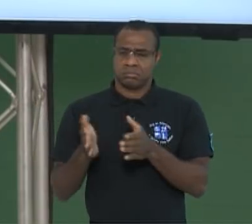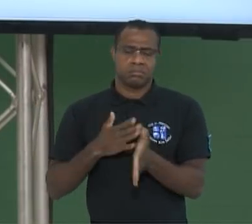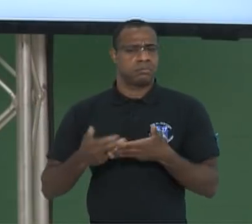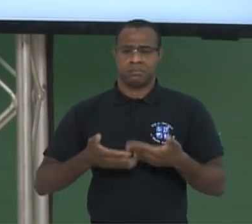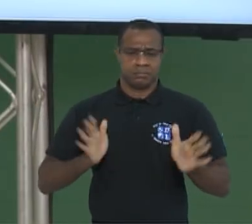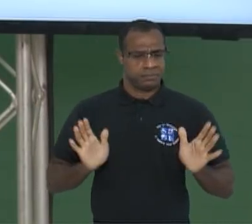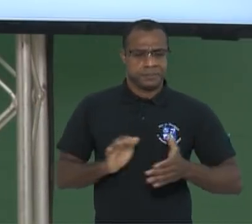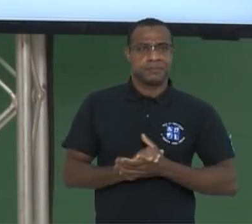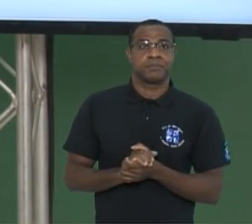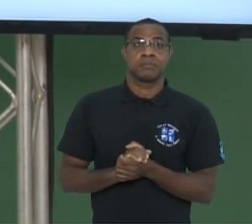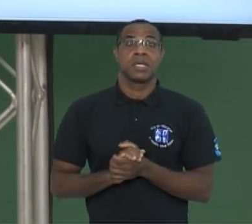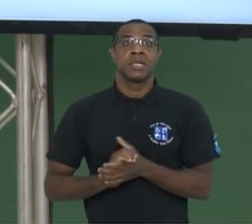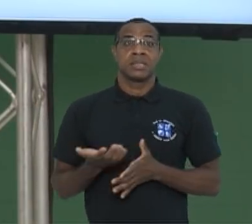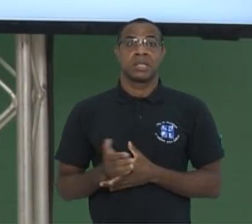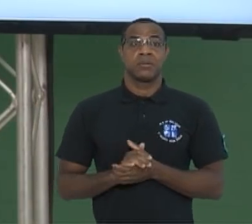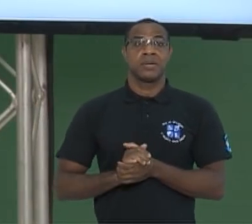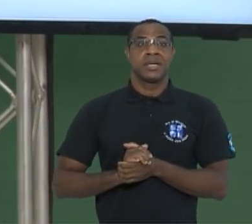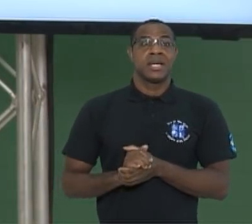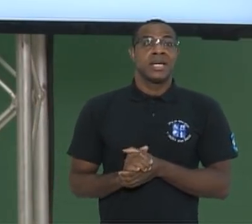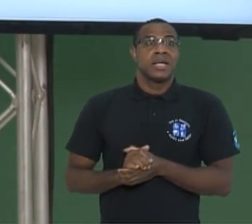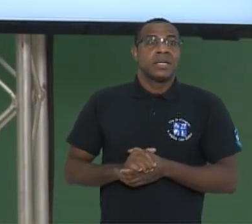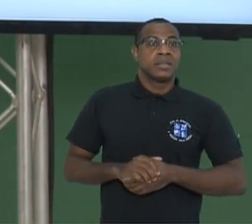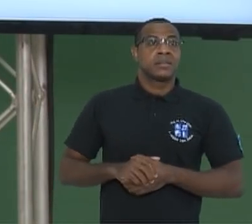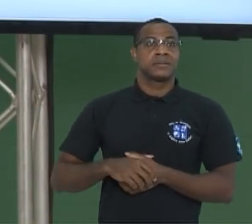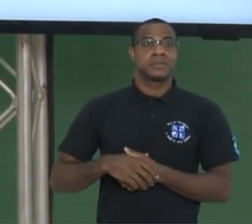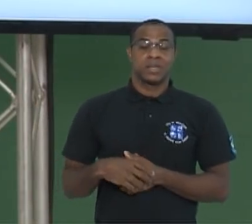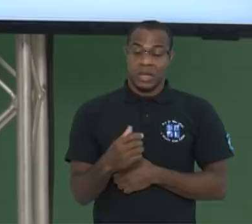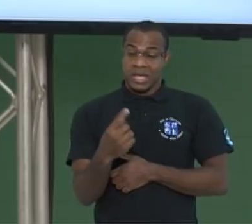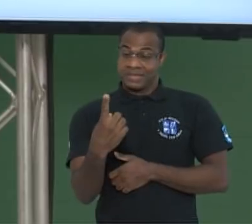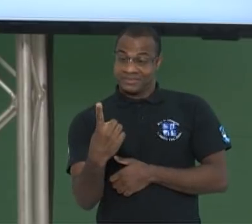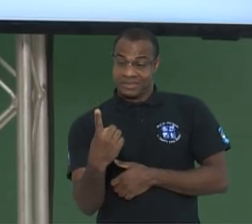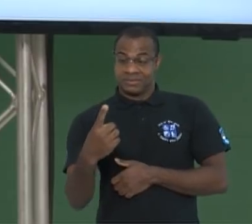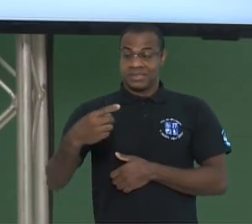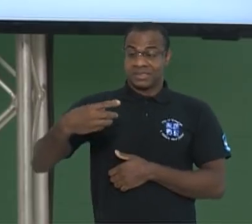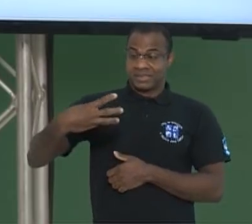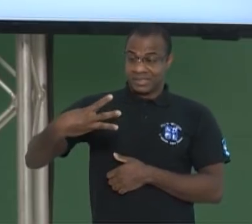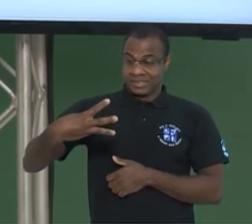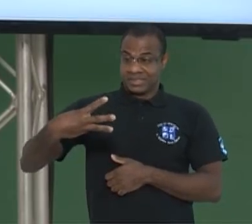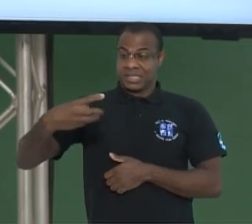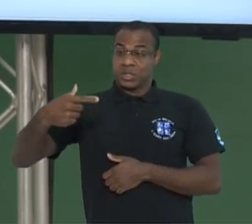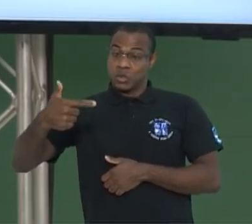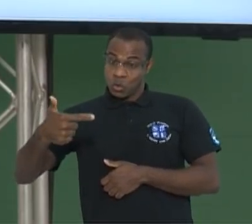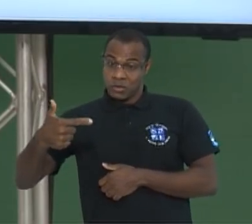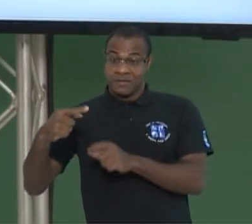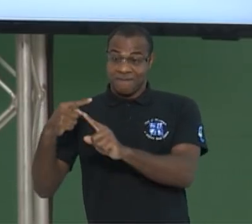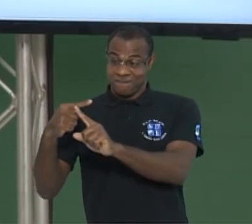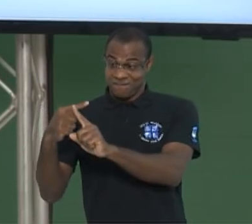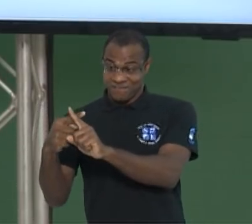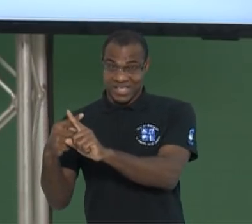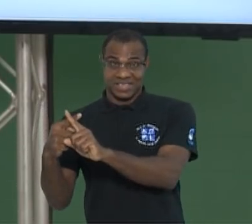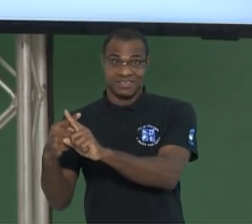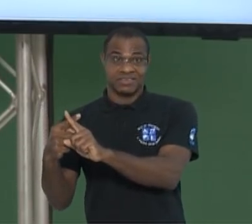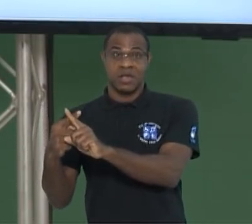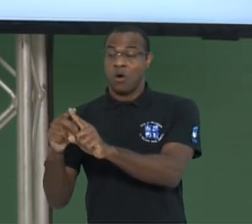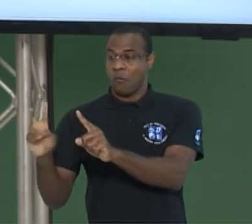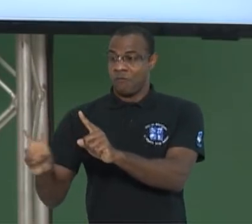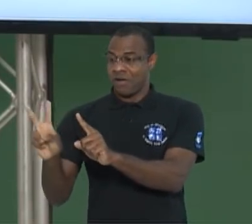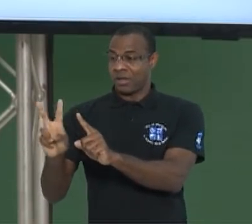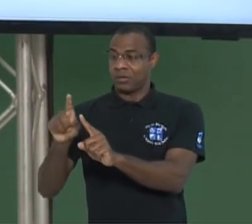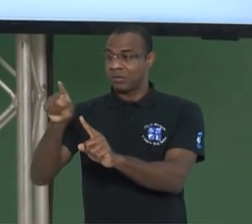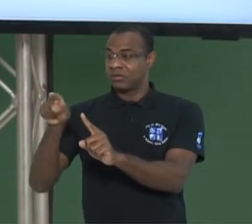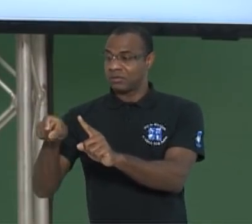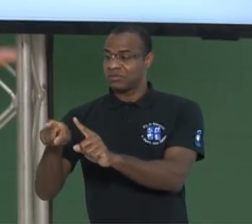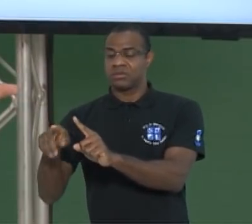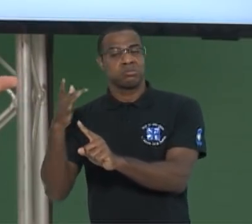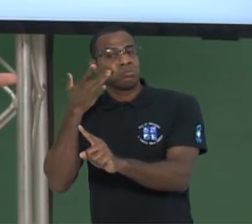11? 132, né? Então, 132 vezes um valor tem que